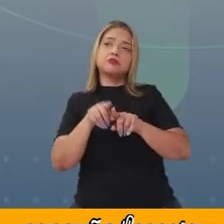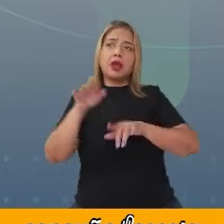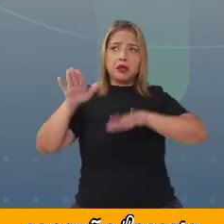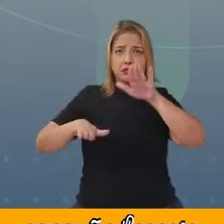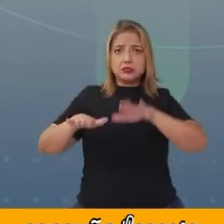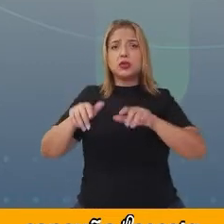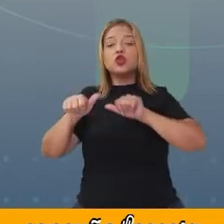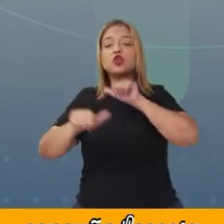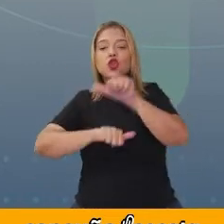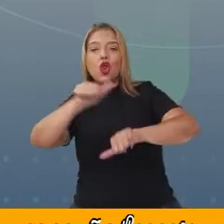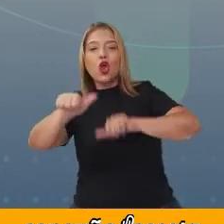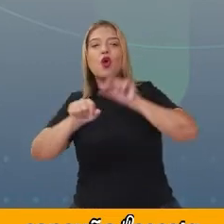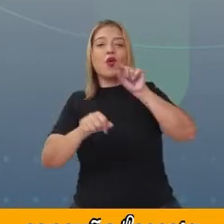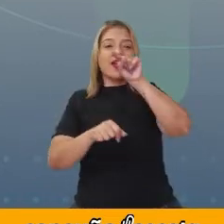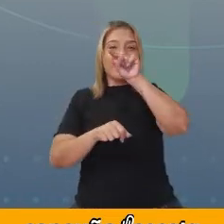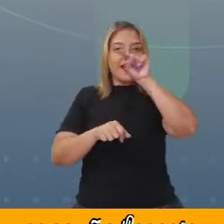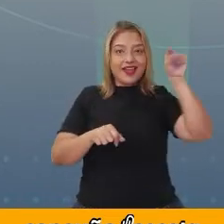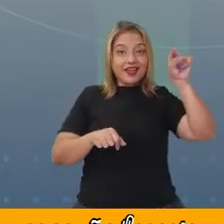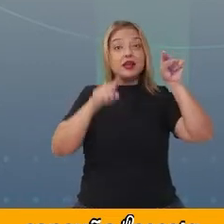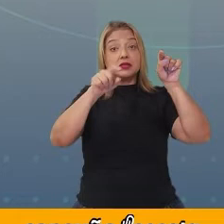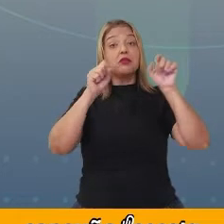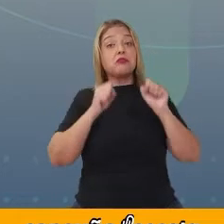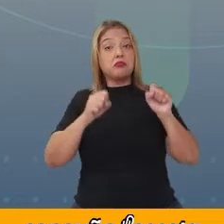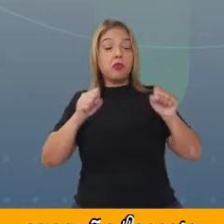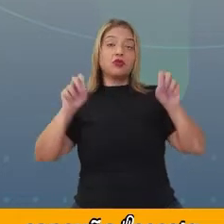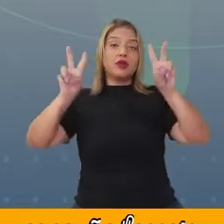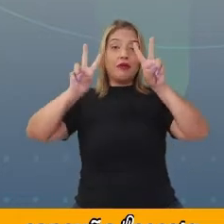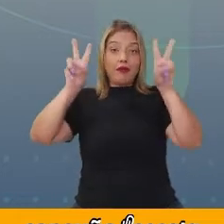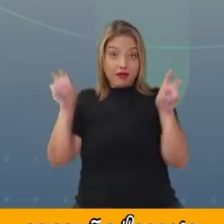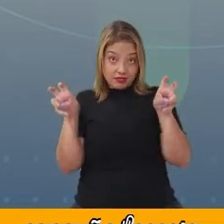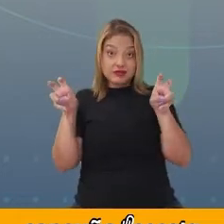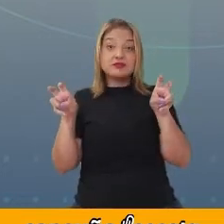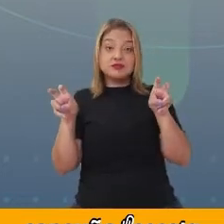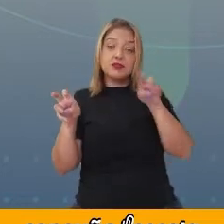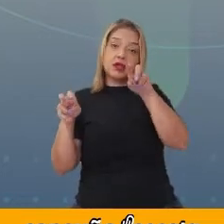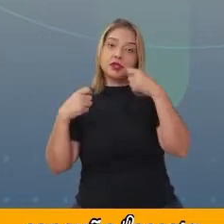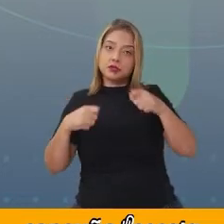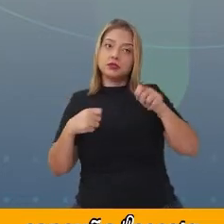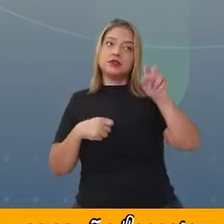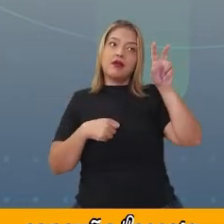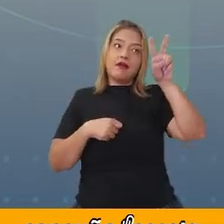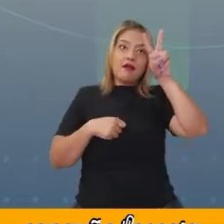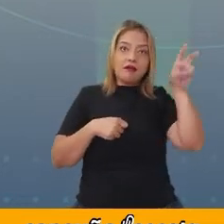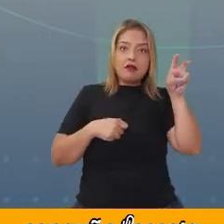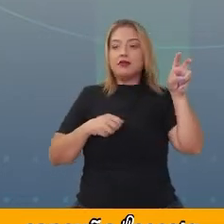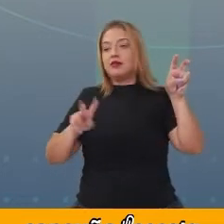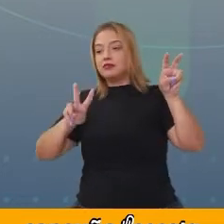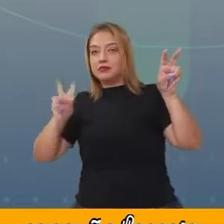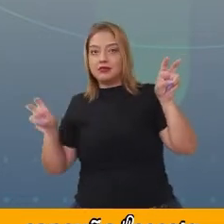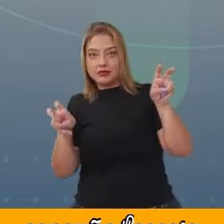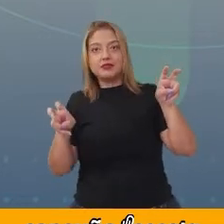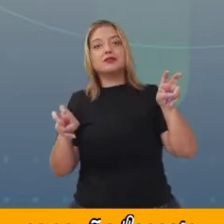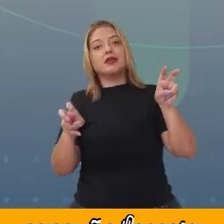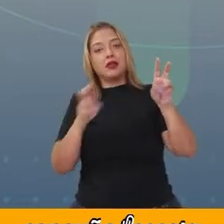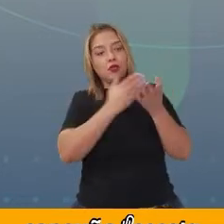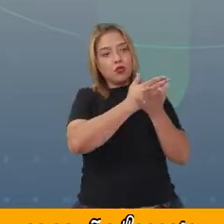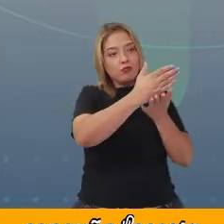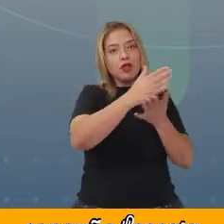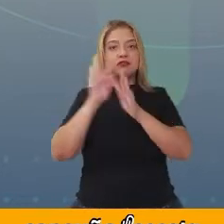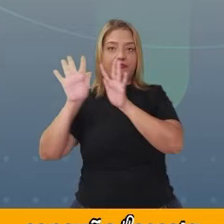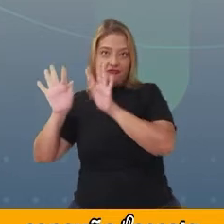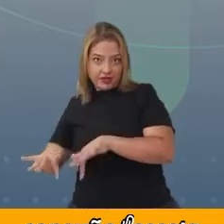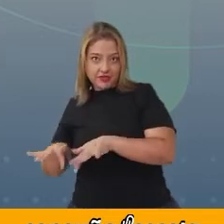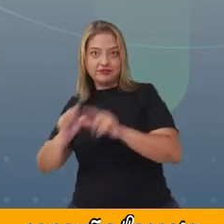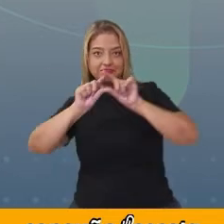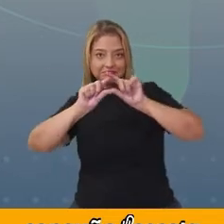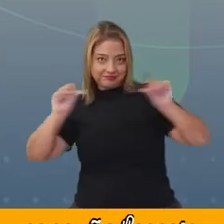da fala pelas aspas. Só que aí você precisa colocar as aspas no início e no final da frase.